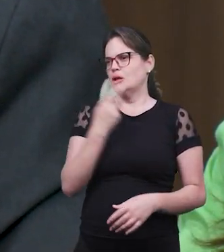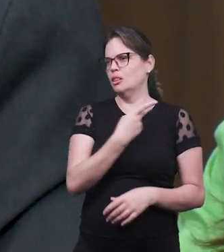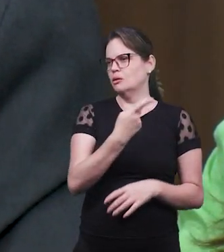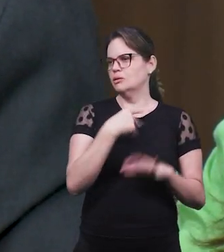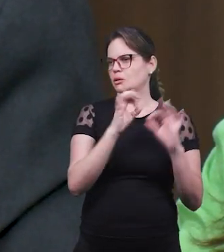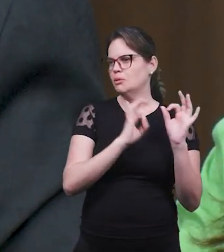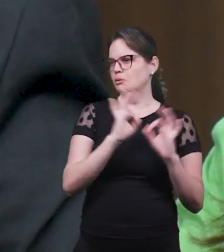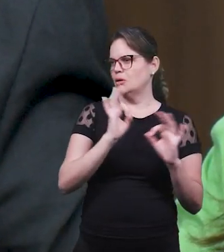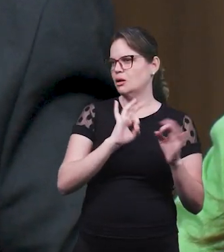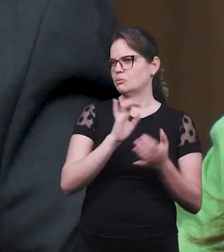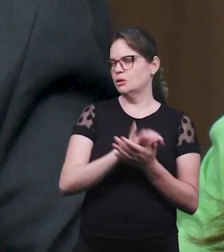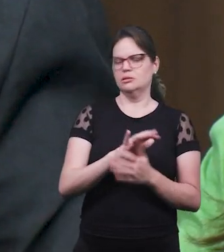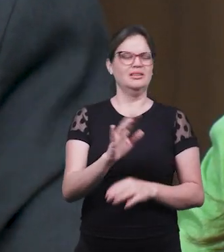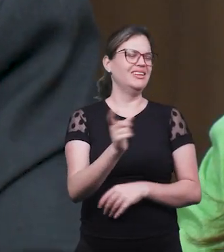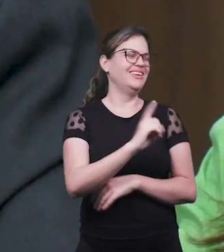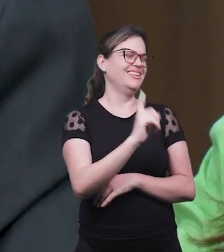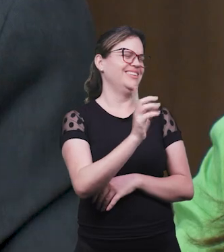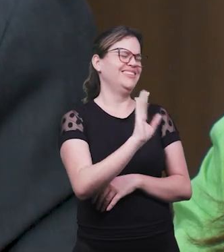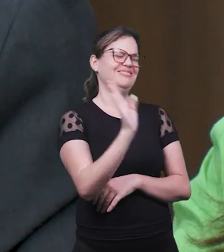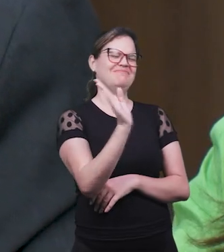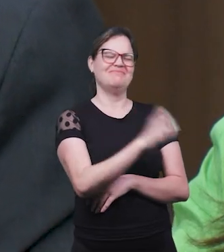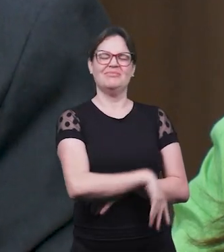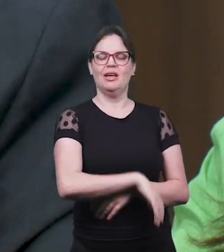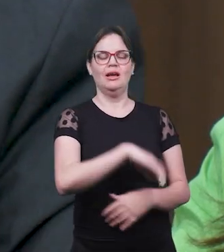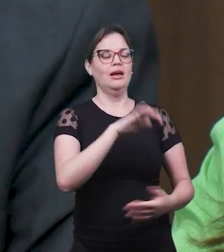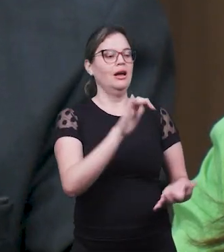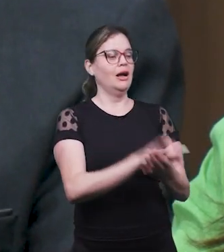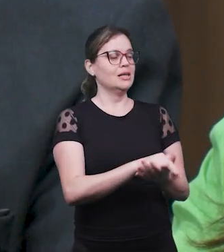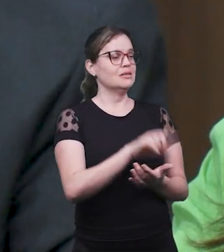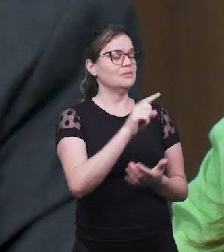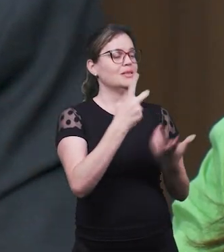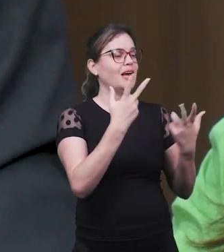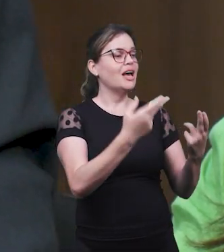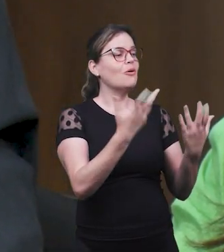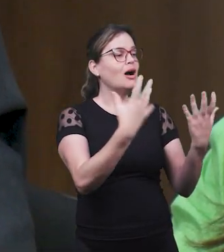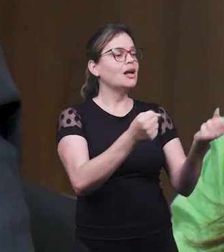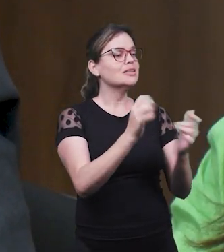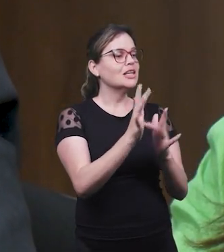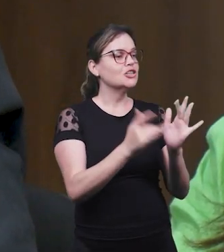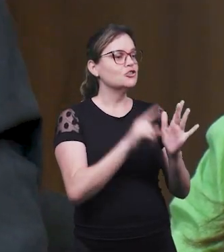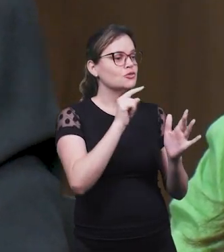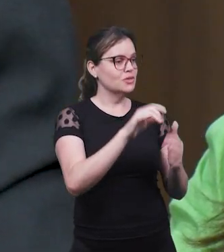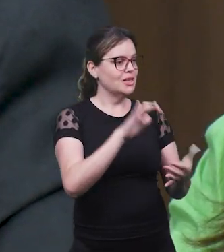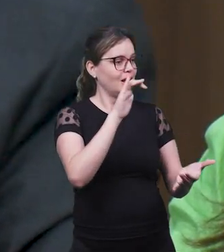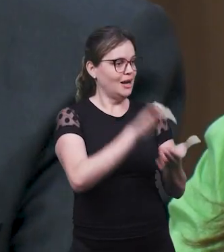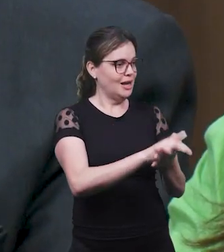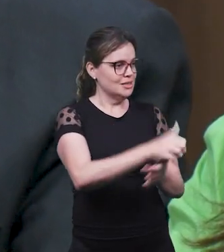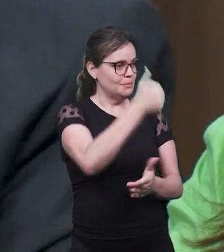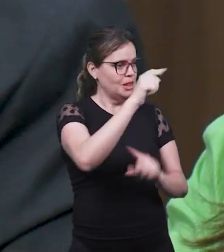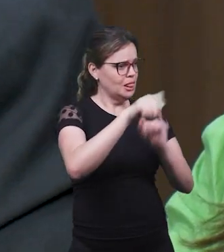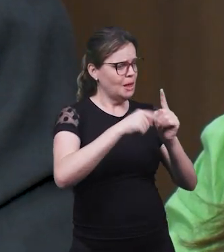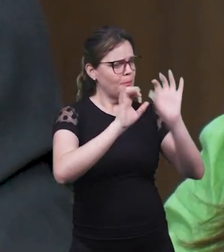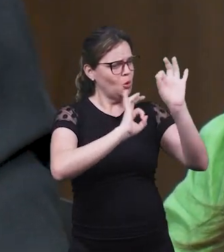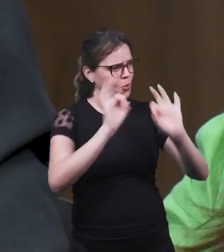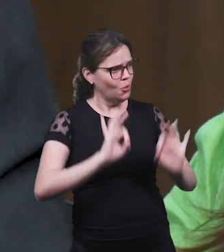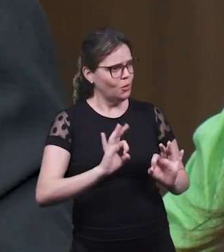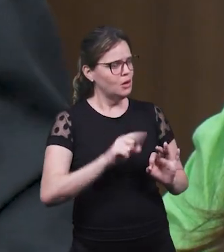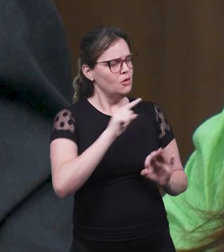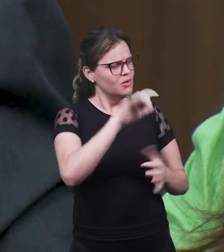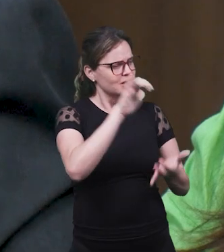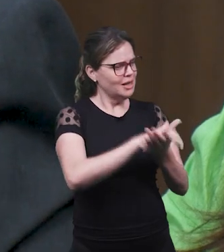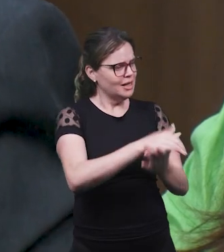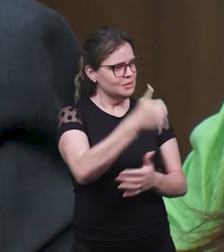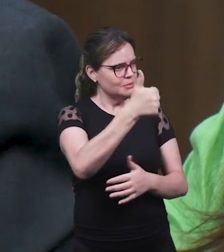preparando tudo para casa. Ele falou, não, rapaz, casamento é igual aceitar Jesus. Primeiro você aceita Jesus, depois se conserta tudo. Então você casa, depois as coisas vão ser